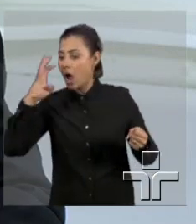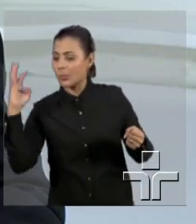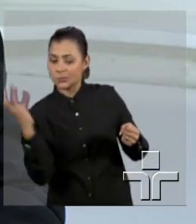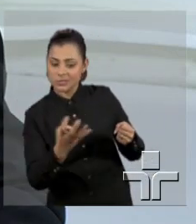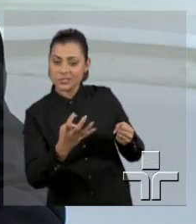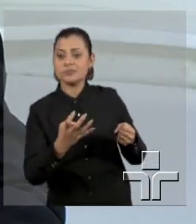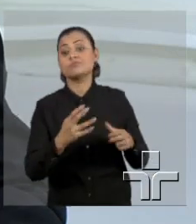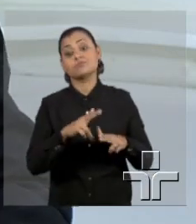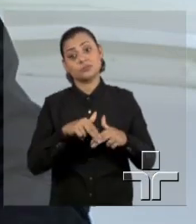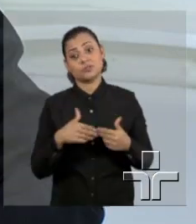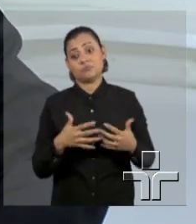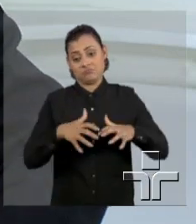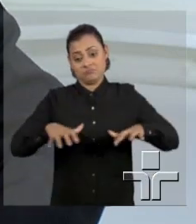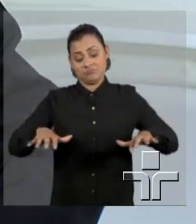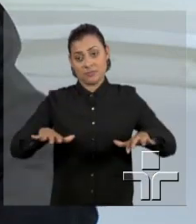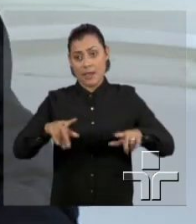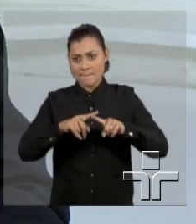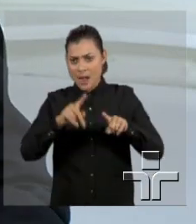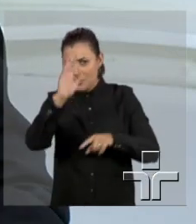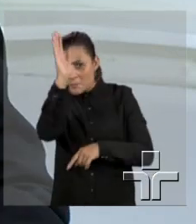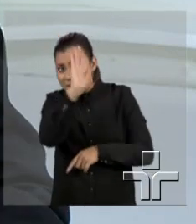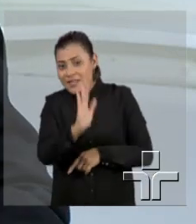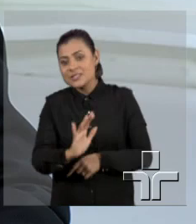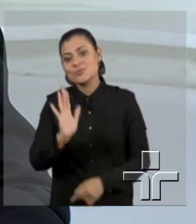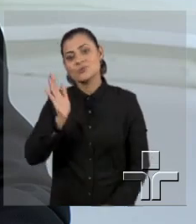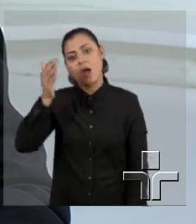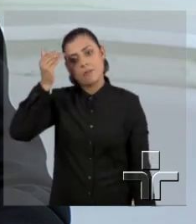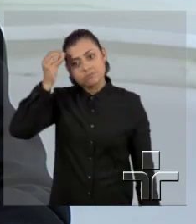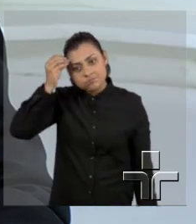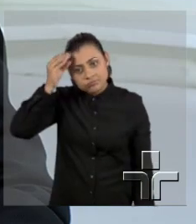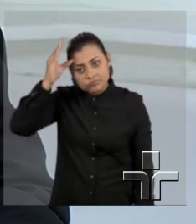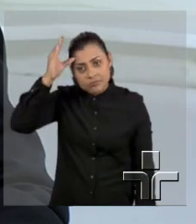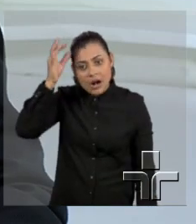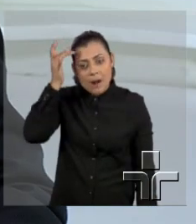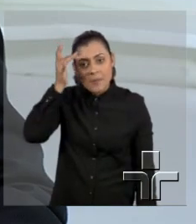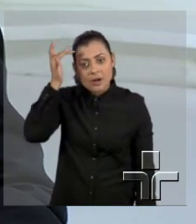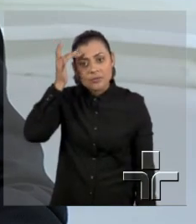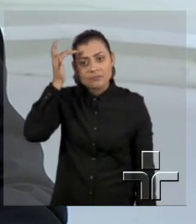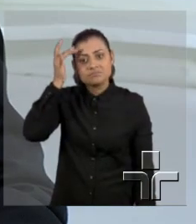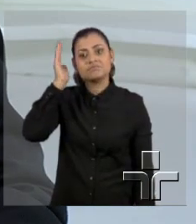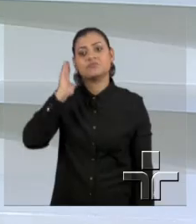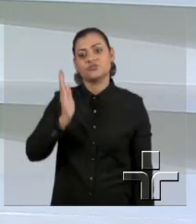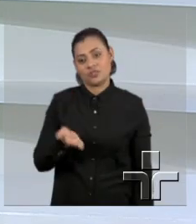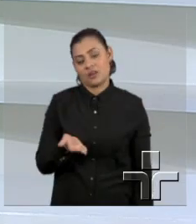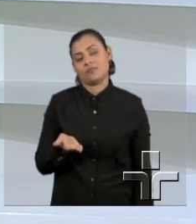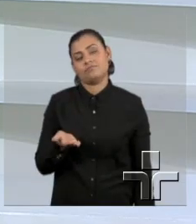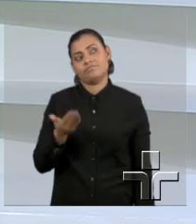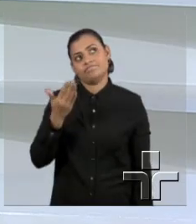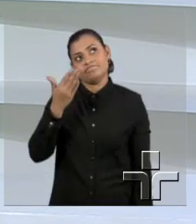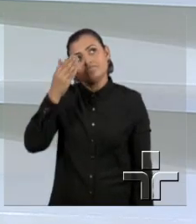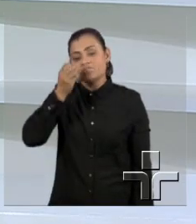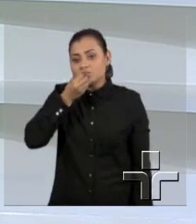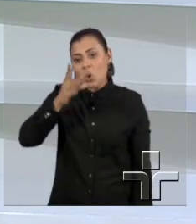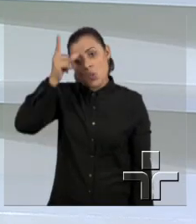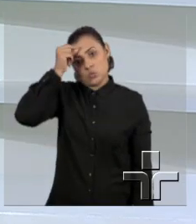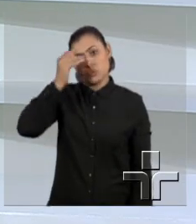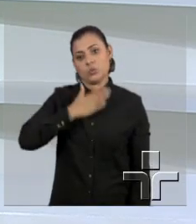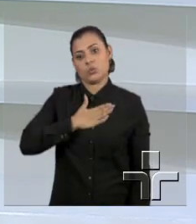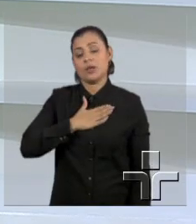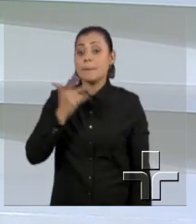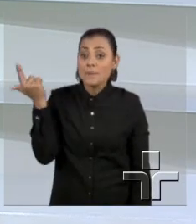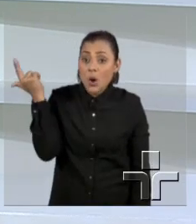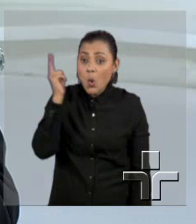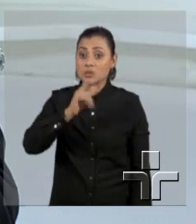Portanto, que bom que o Brasil amadureceu o suficiente, não é, para plenificar a liberdade